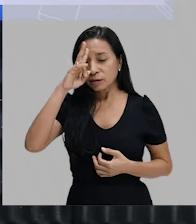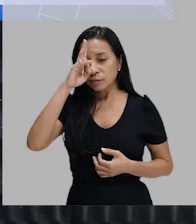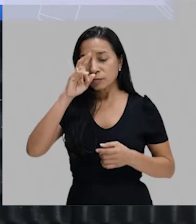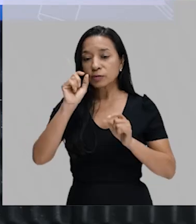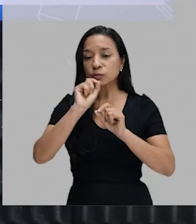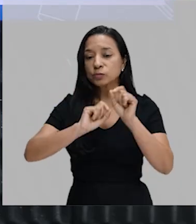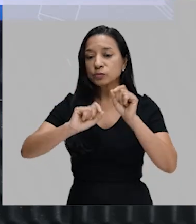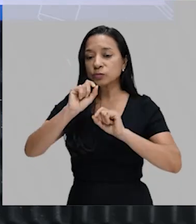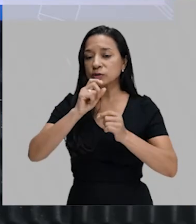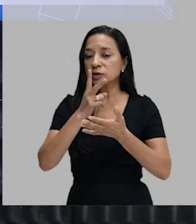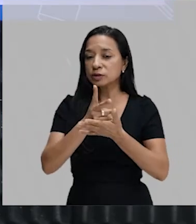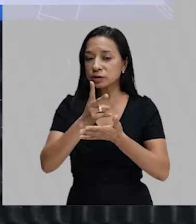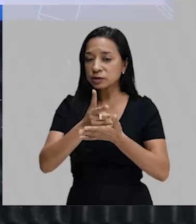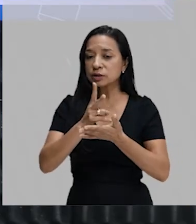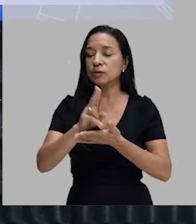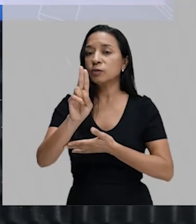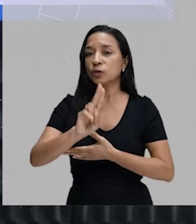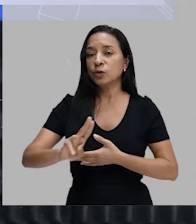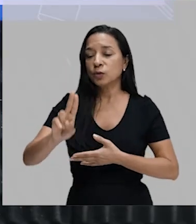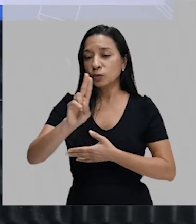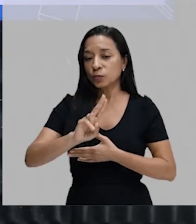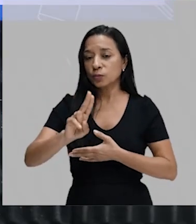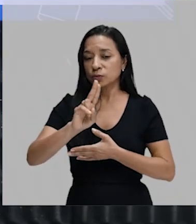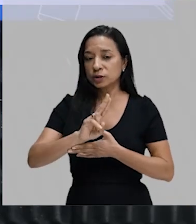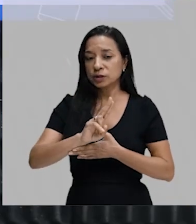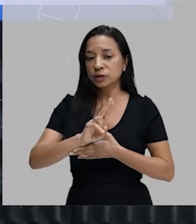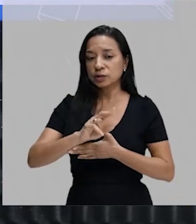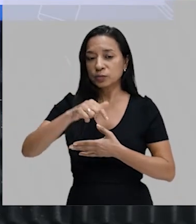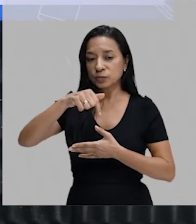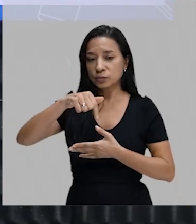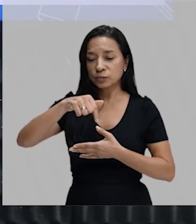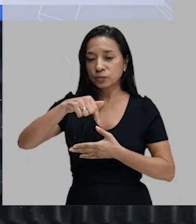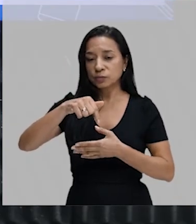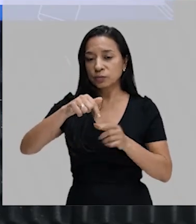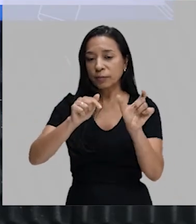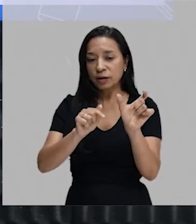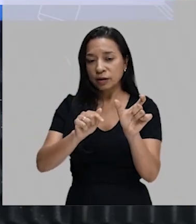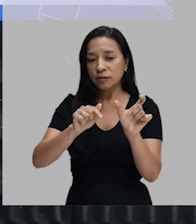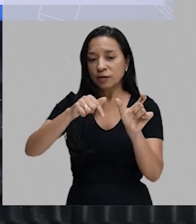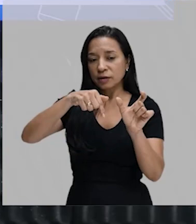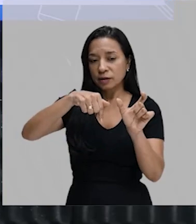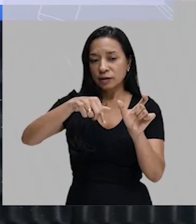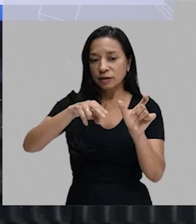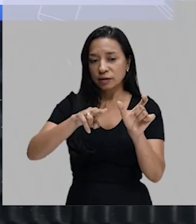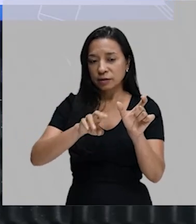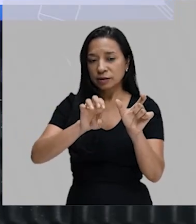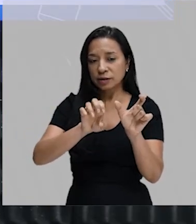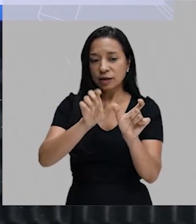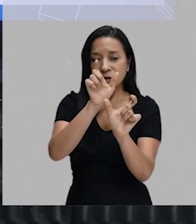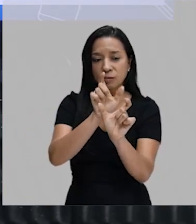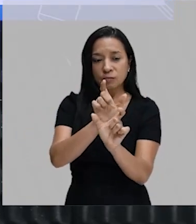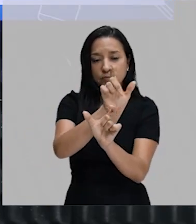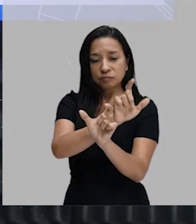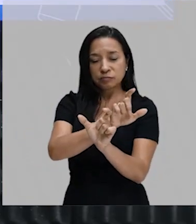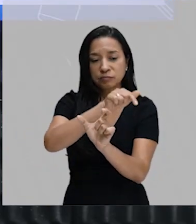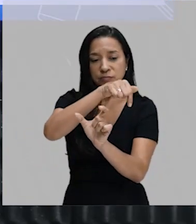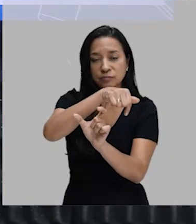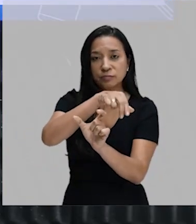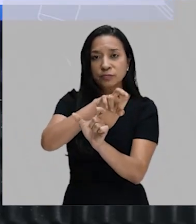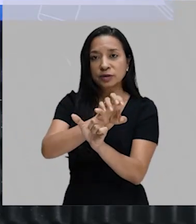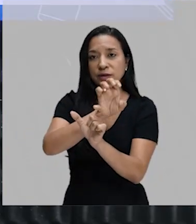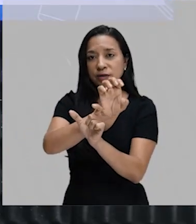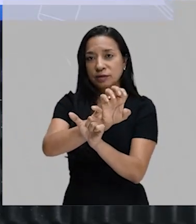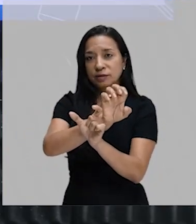Lembrando que eu sempre estou utilizando a partícula que aqui na frente da minha conjugação, como eu utilizo